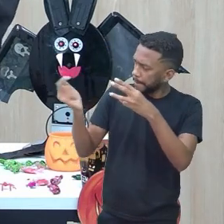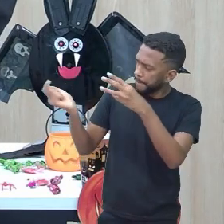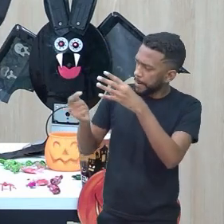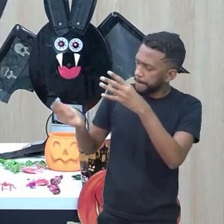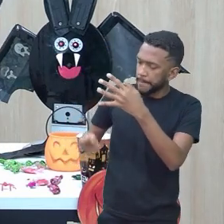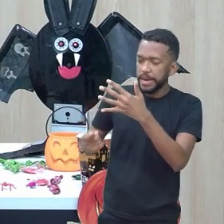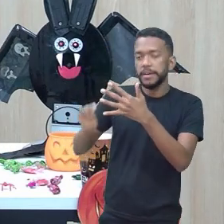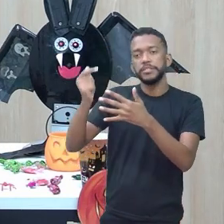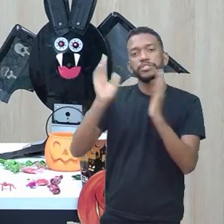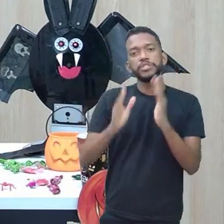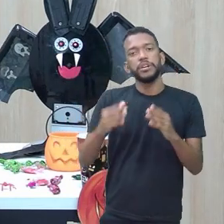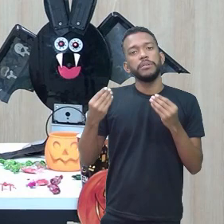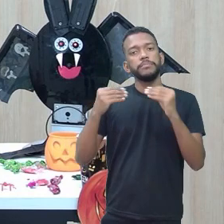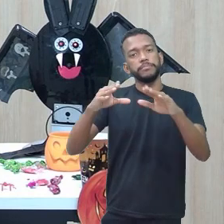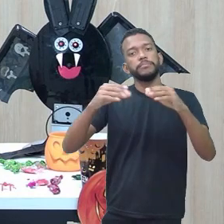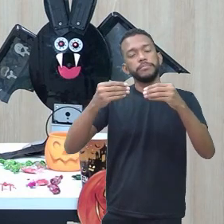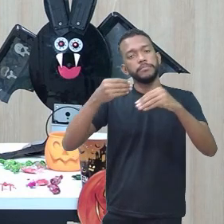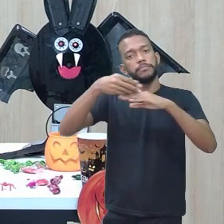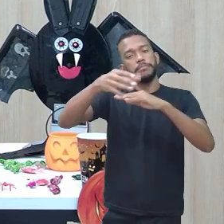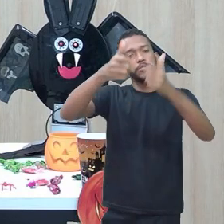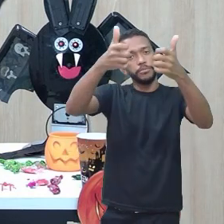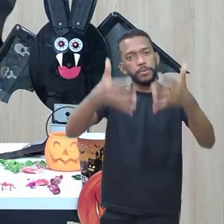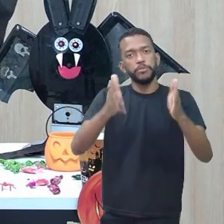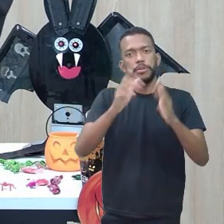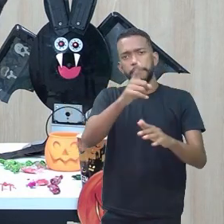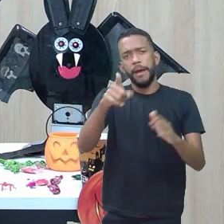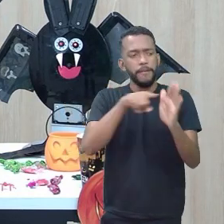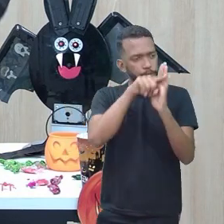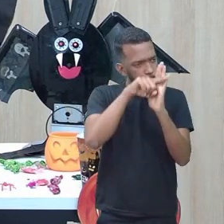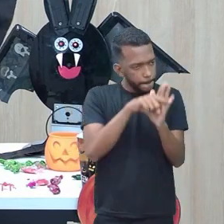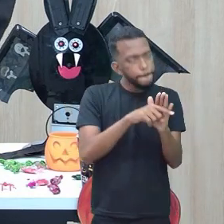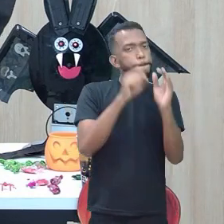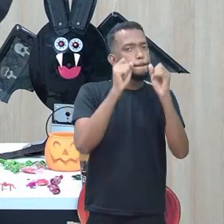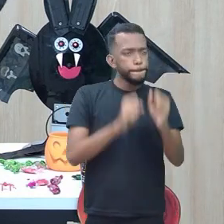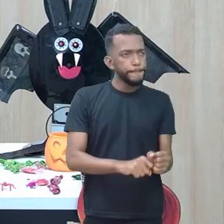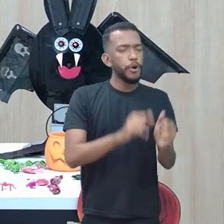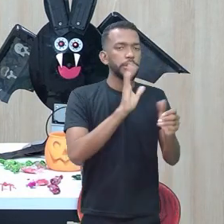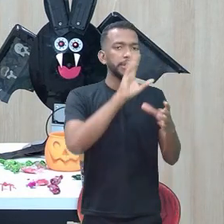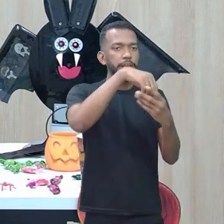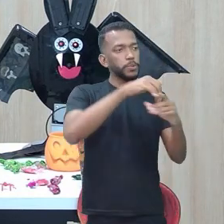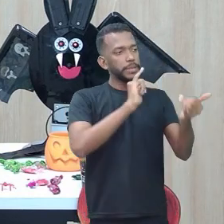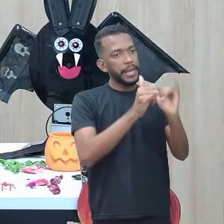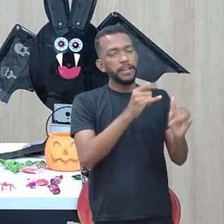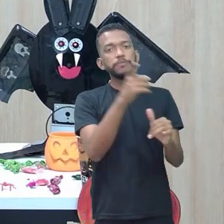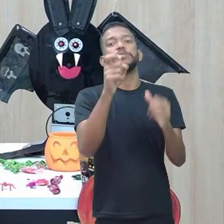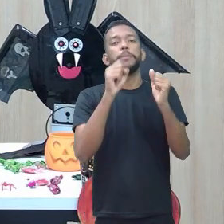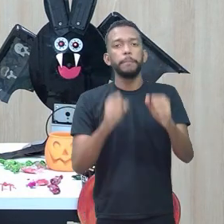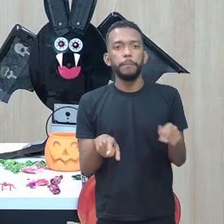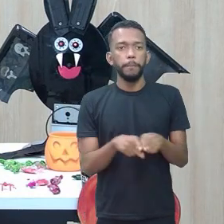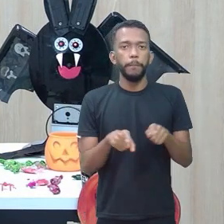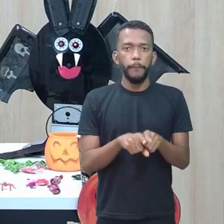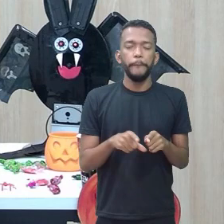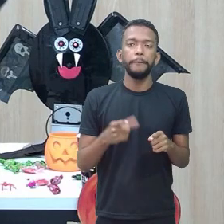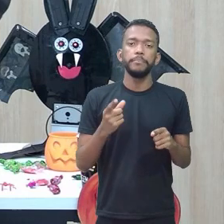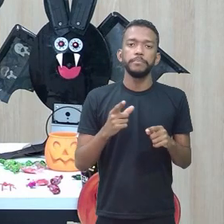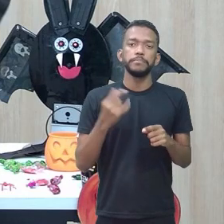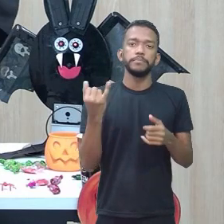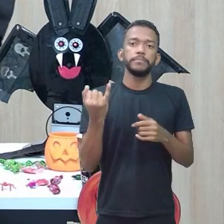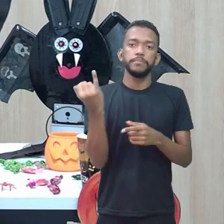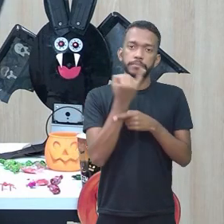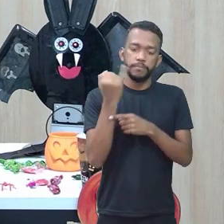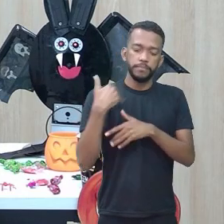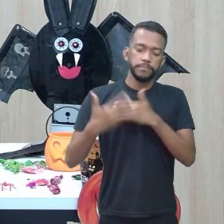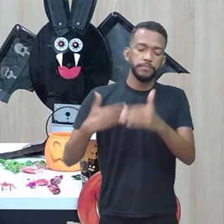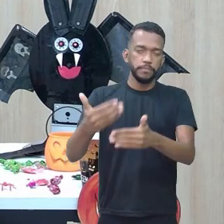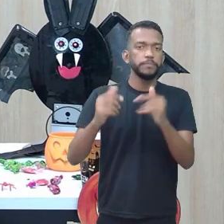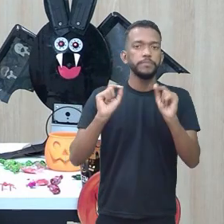com vocês, porém vocês têm toda a internet para pesquisar, porém vocês têm o elemento mais importante de todo esse